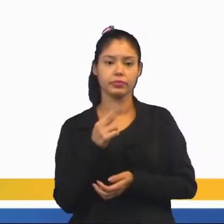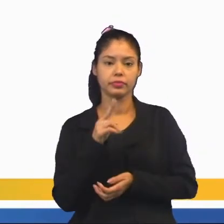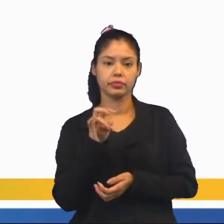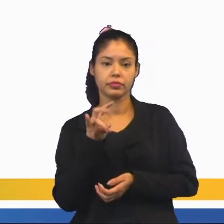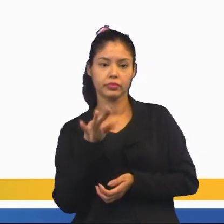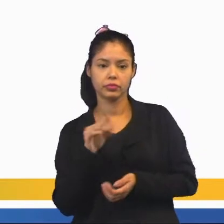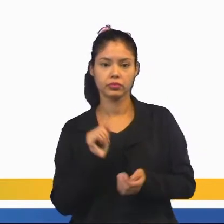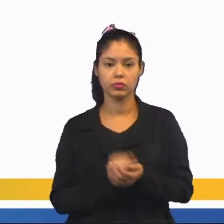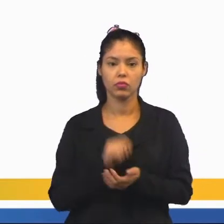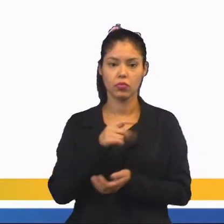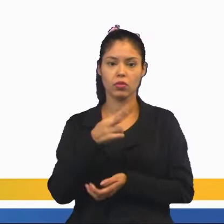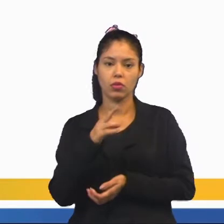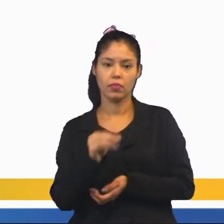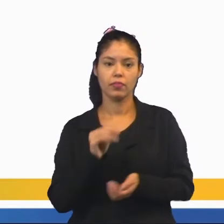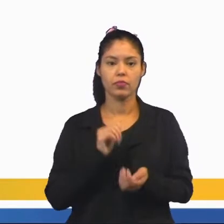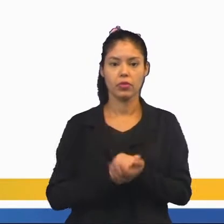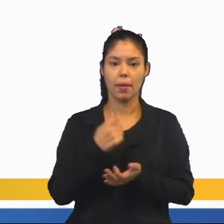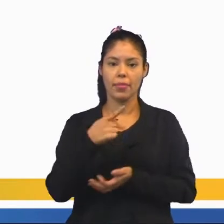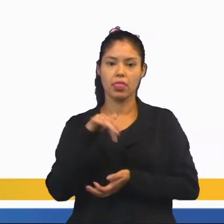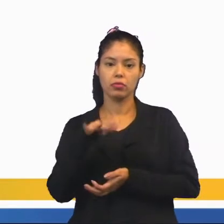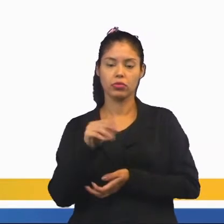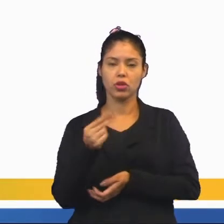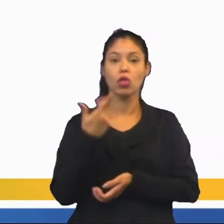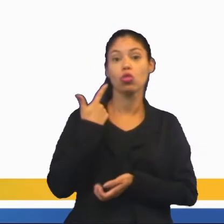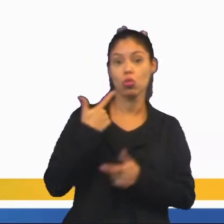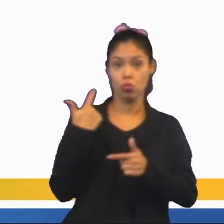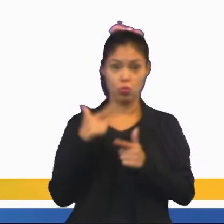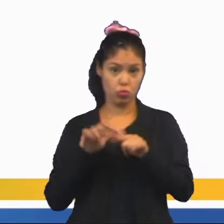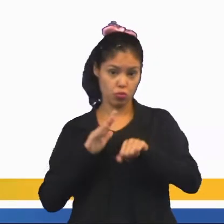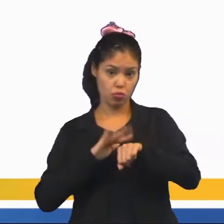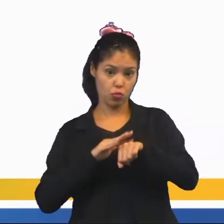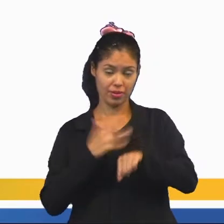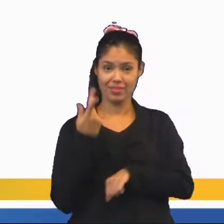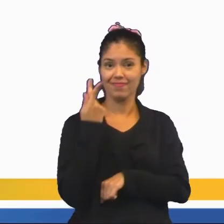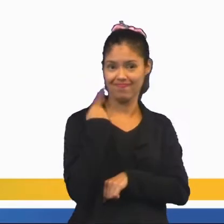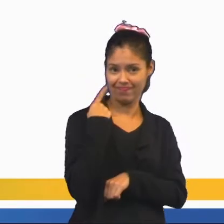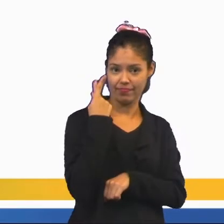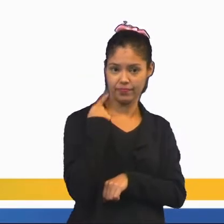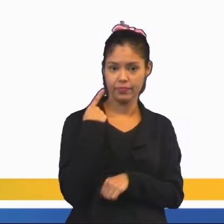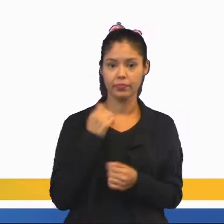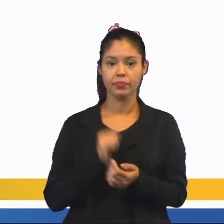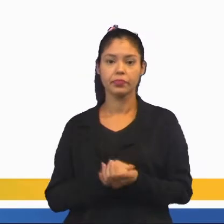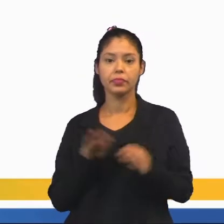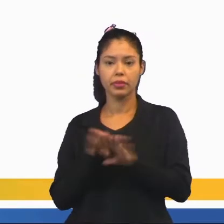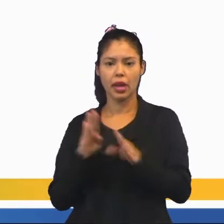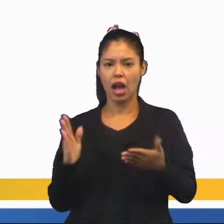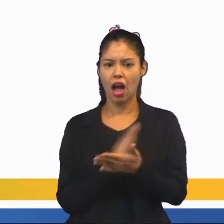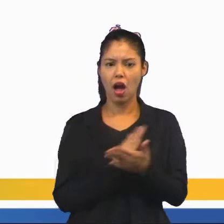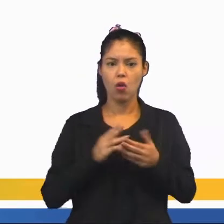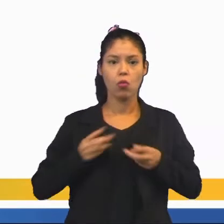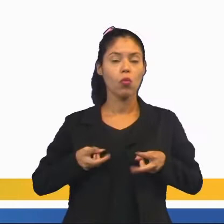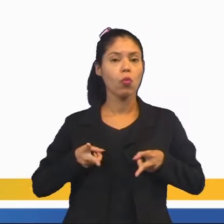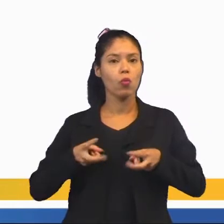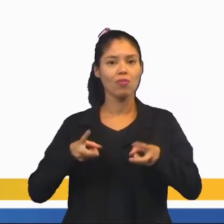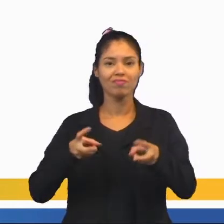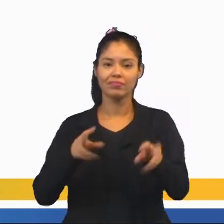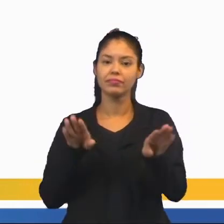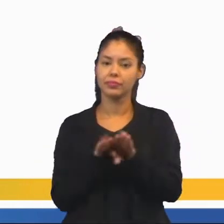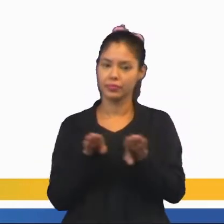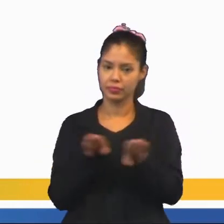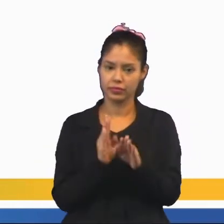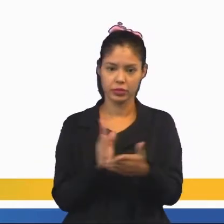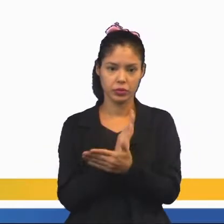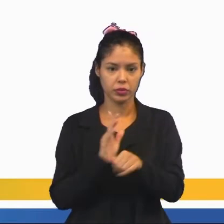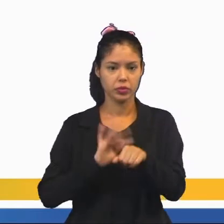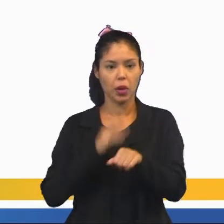Hepatites virais, tuberculose, pneumonia, toxoplasmose e alguns tipos de câncer são algumas das doenças